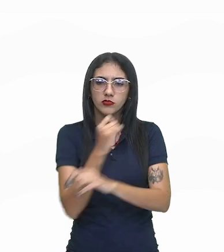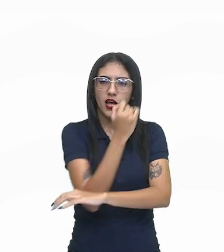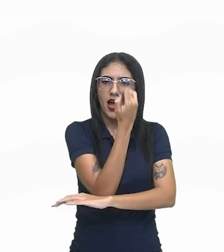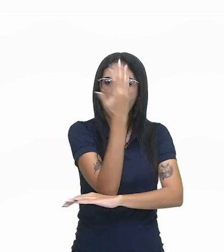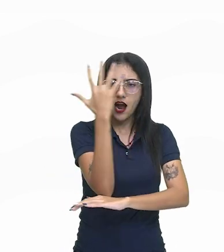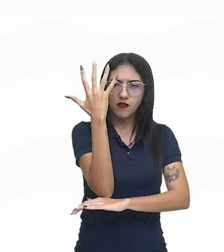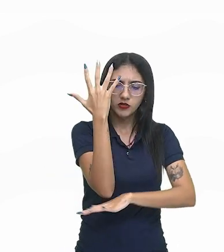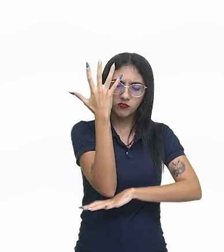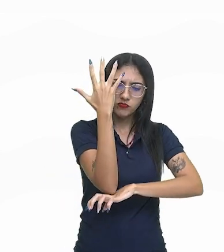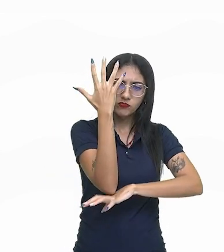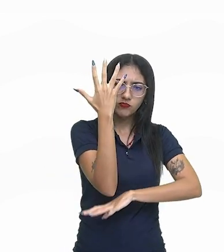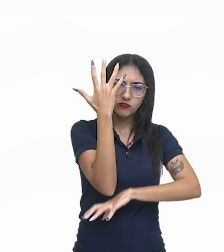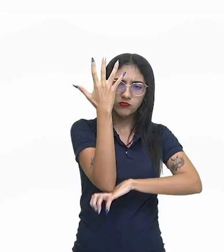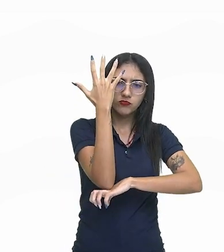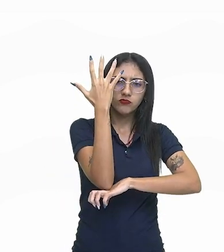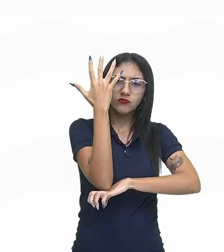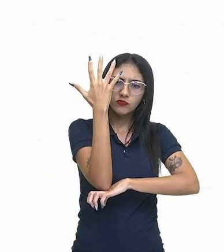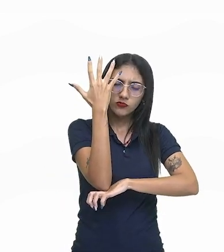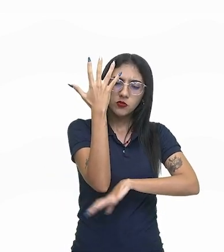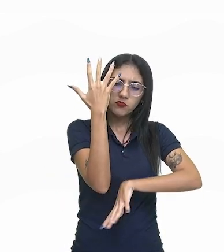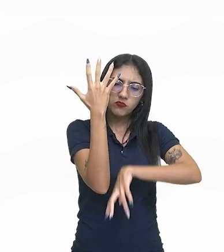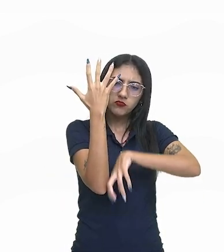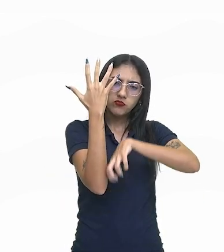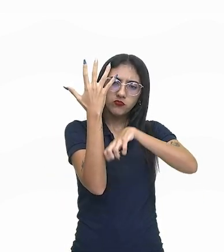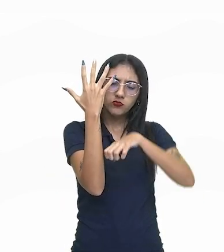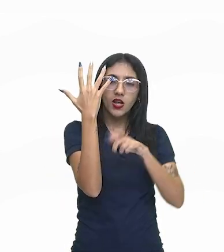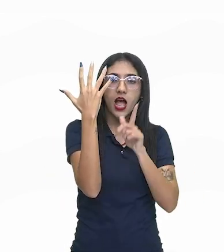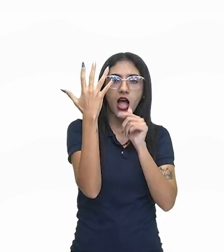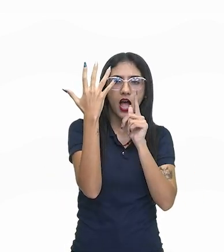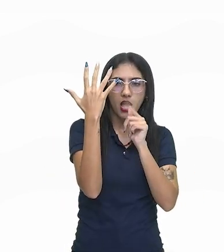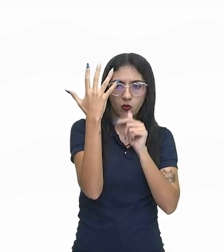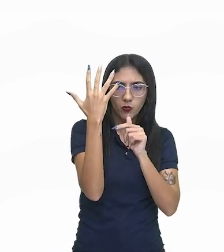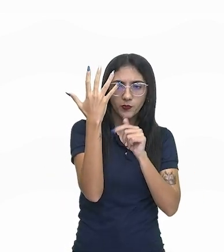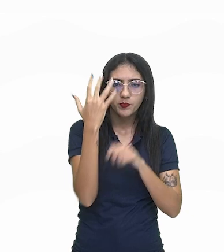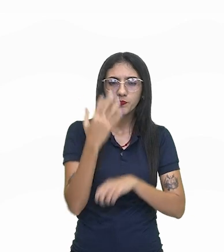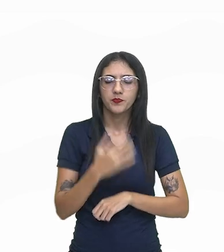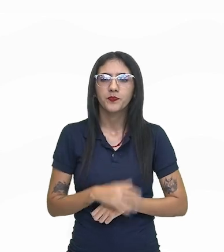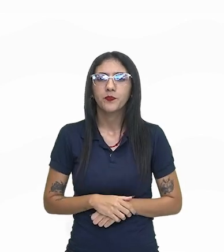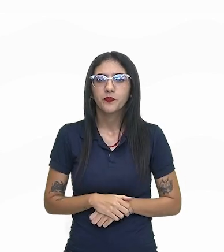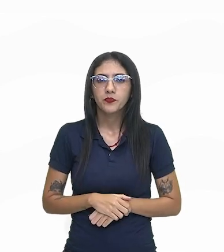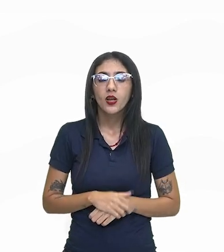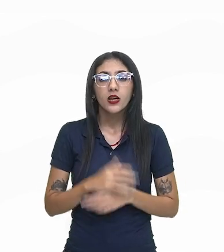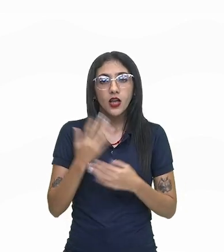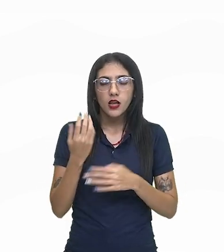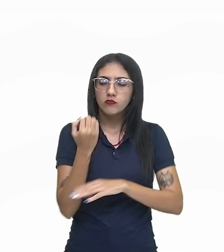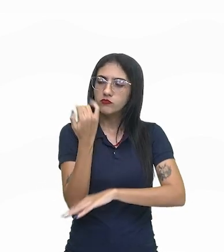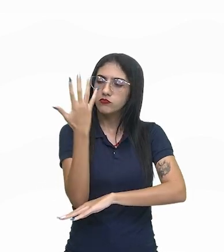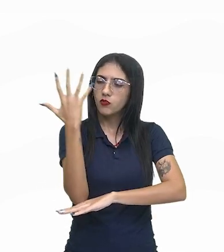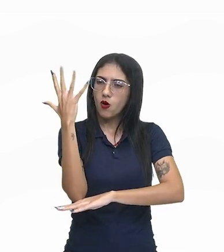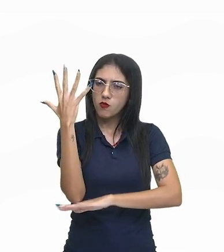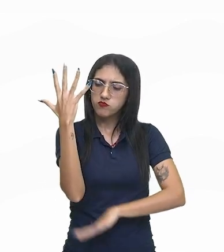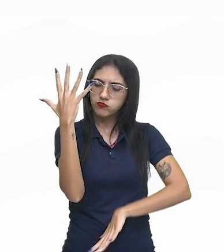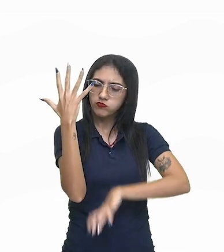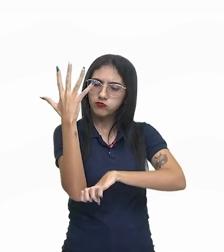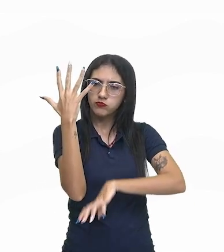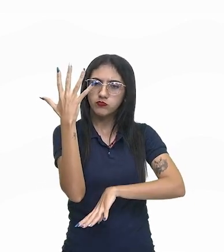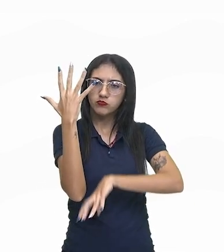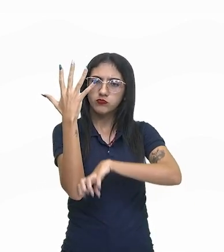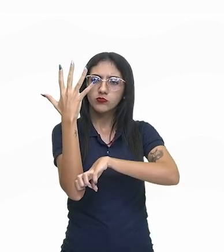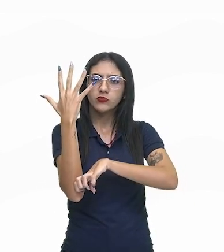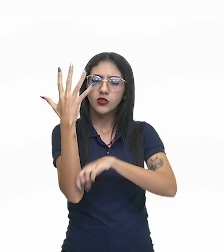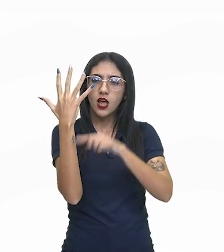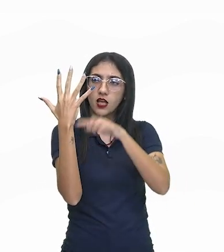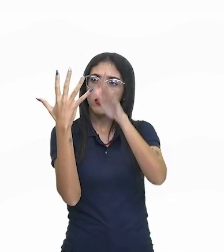de água, a planta, através da raiz, ela vai fazer essa absorção da água. Então, ao chegar na folha, nós